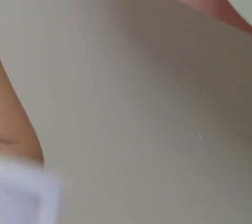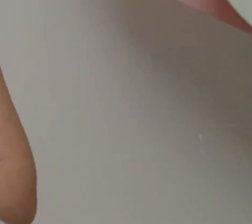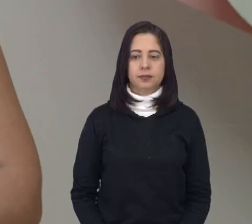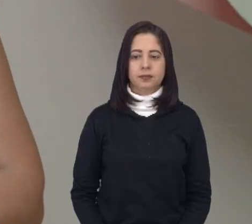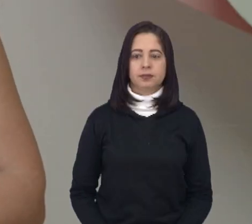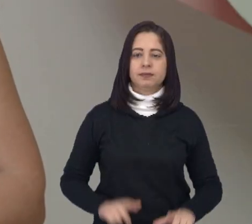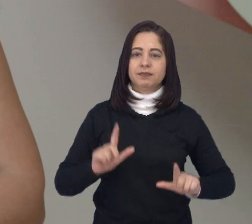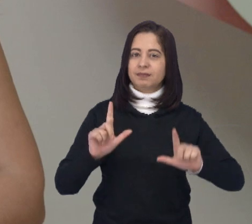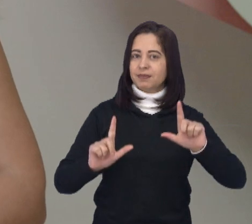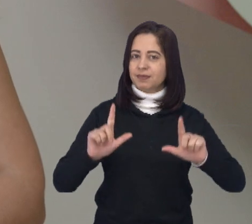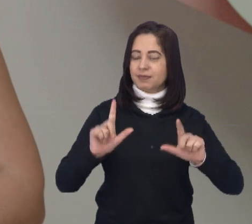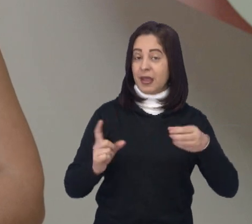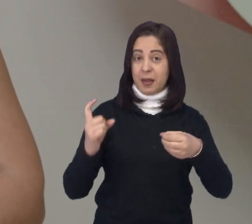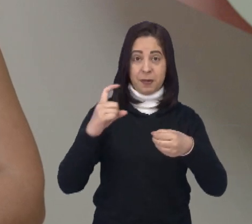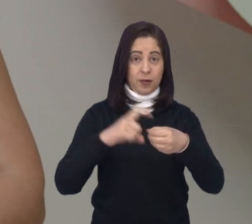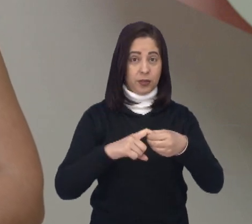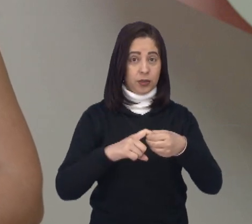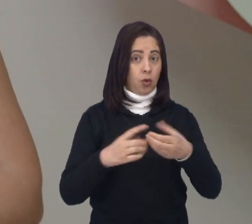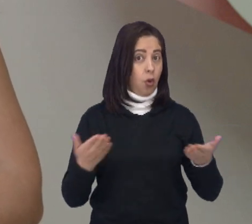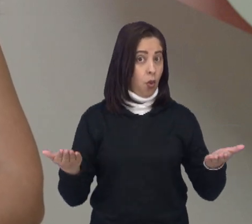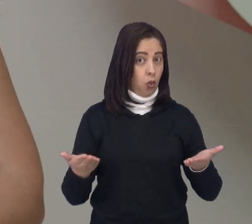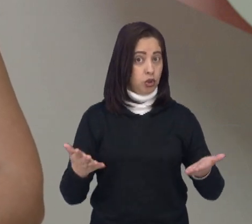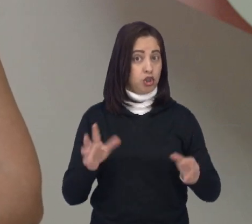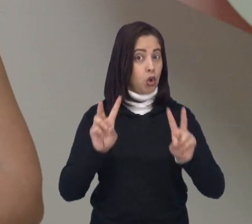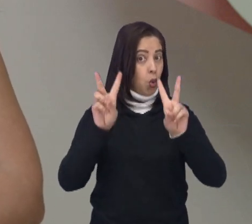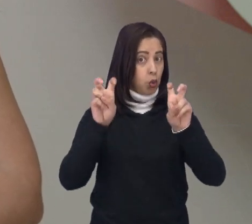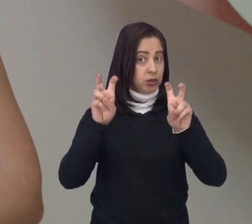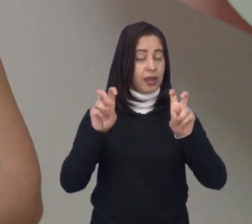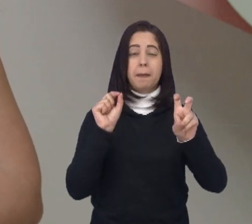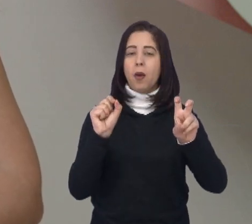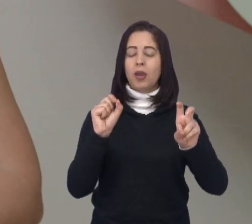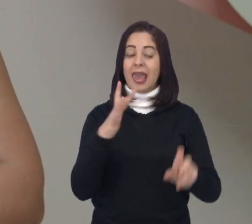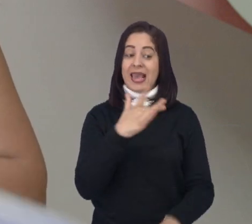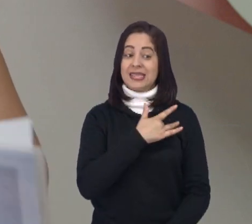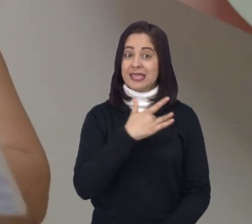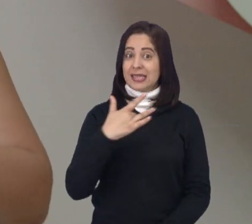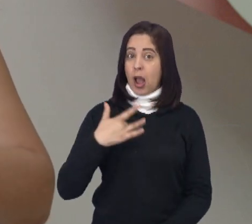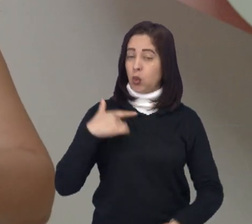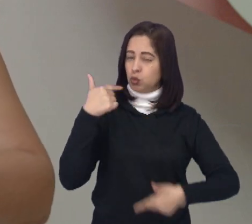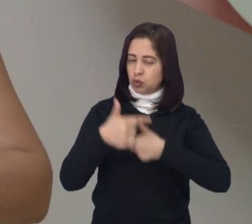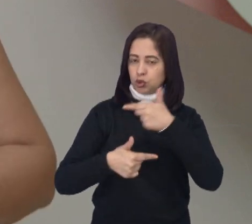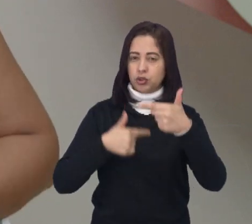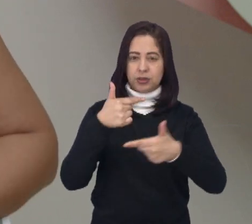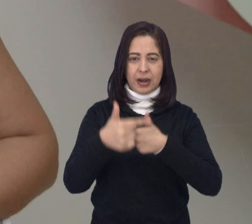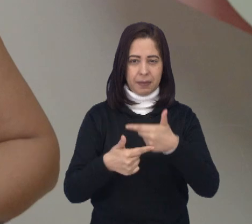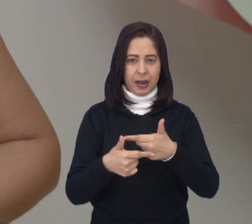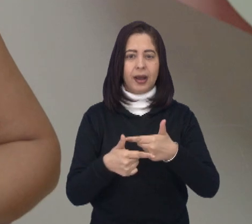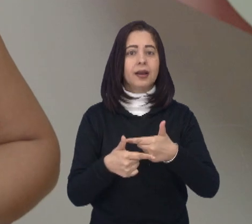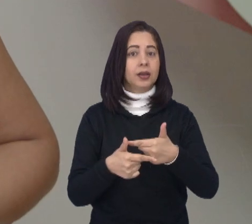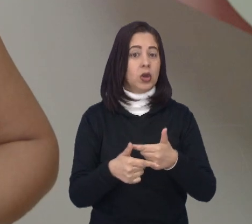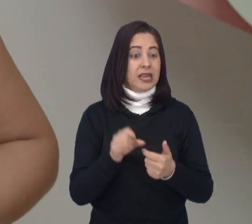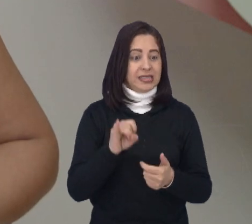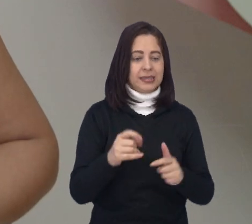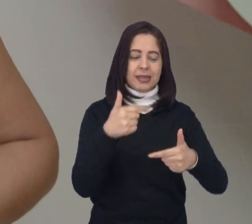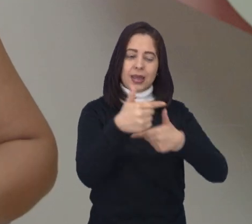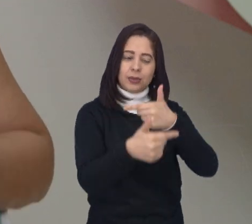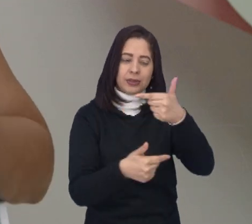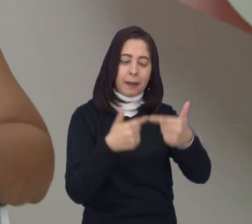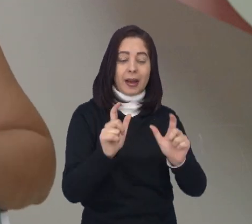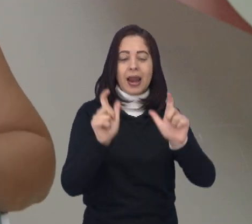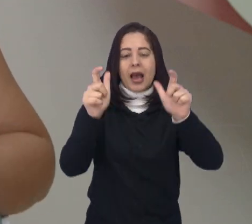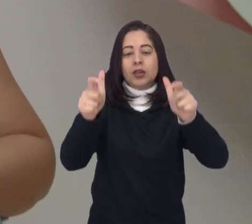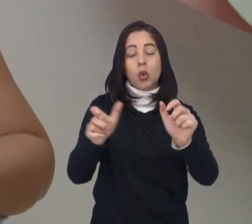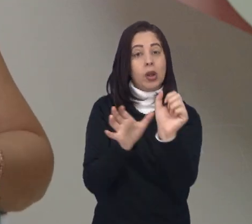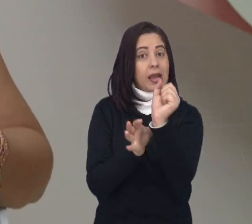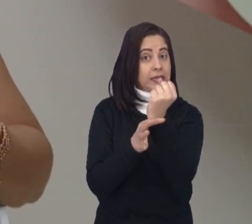Estamos de volta, saúde no trabalho é tema do De Bem com Você de hoje. Trabalhar em um ambiente adaptado e seguro é